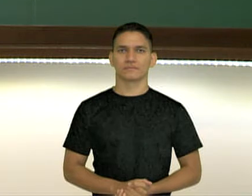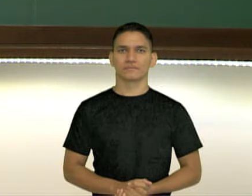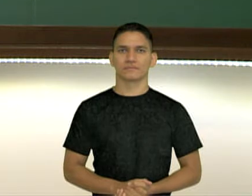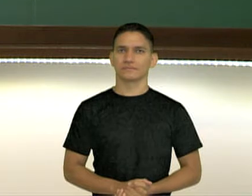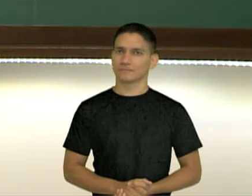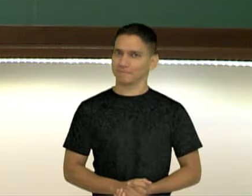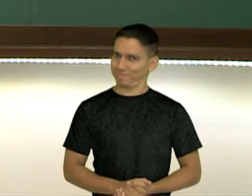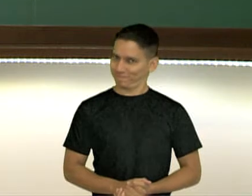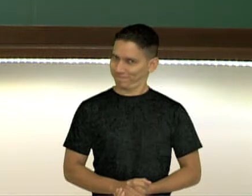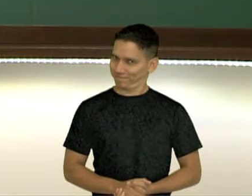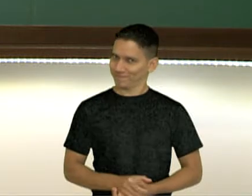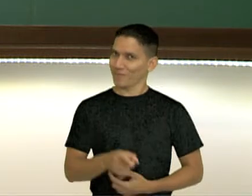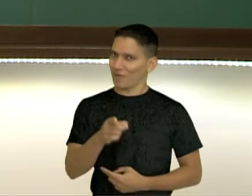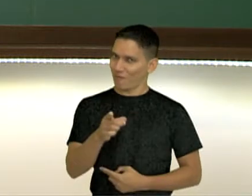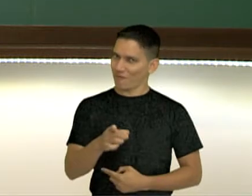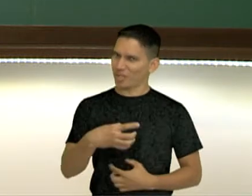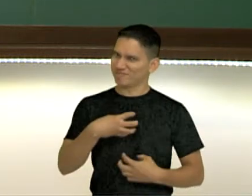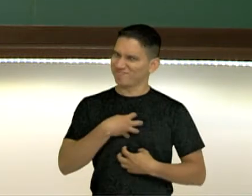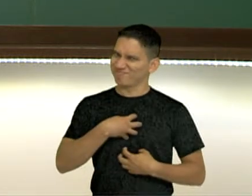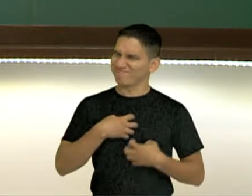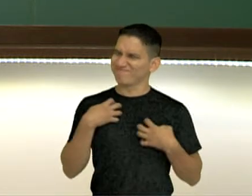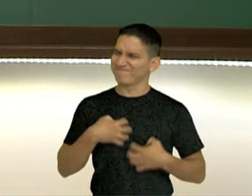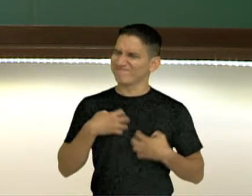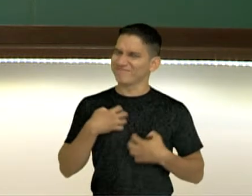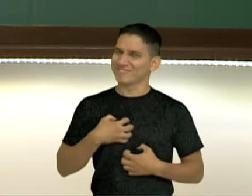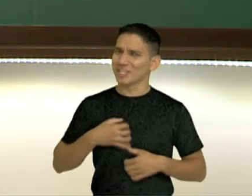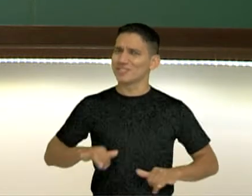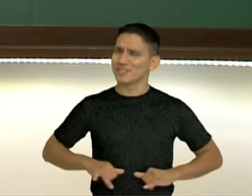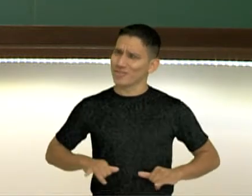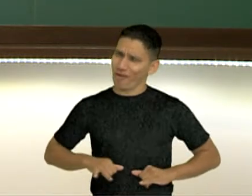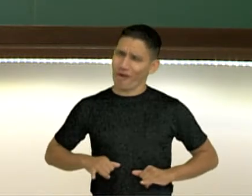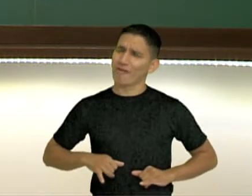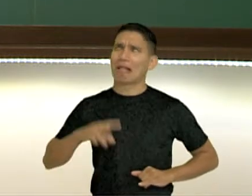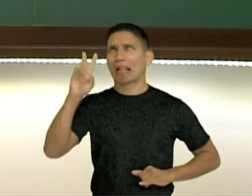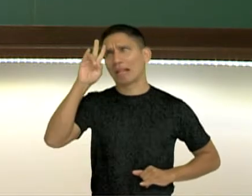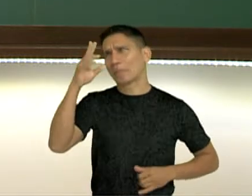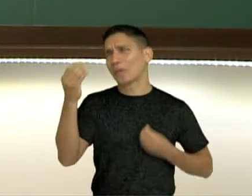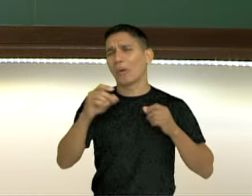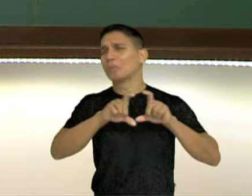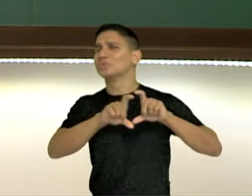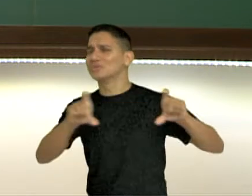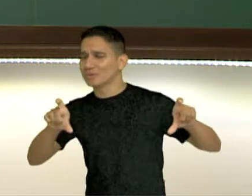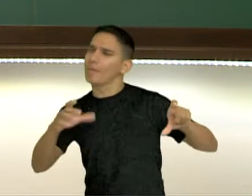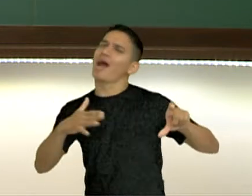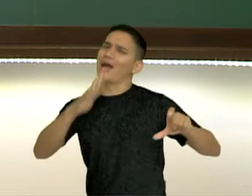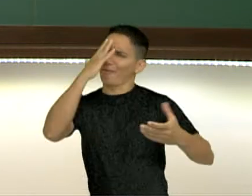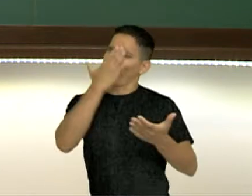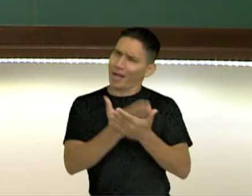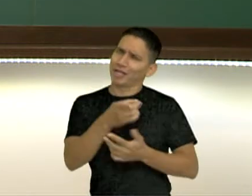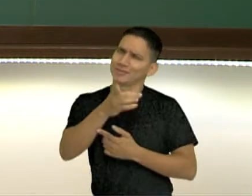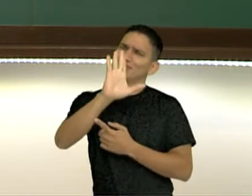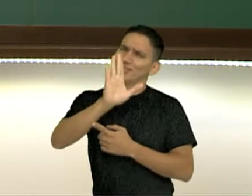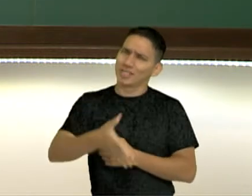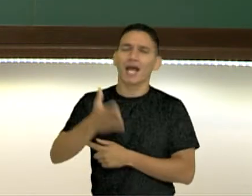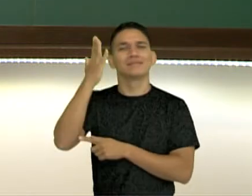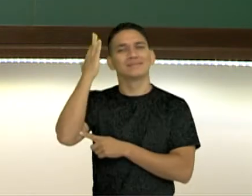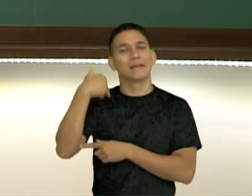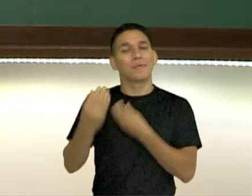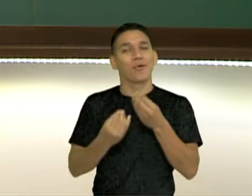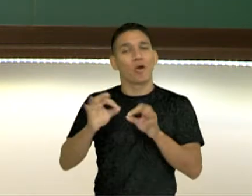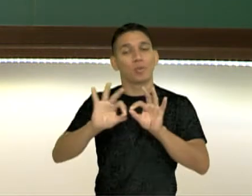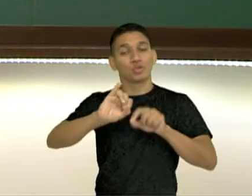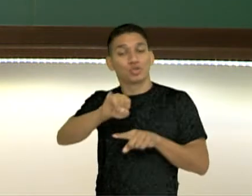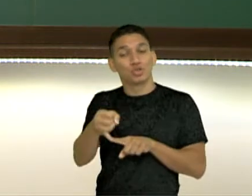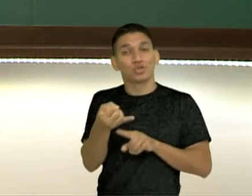Judiei da memória de vocês, né? Tinha que lembrar a formulazinha do juro, mas tenho certeza que vocês já trabalharam bastante com juros simples. Aqui é só